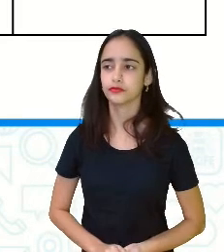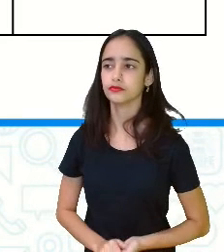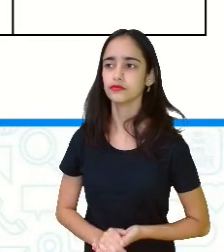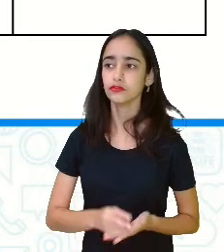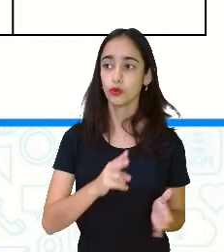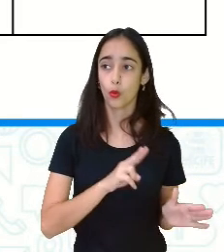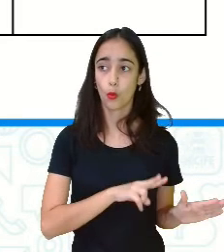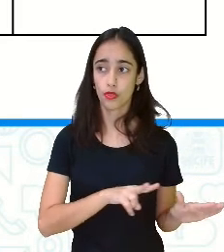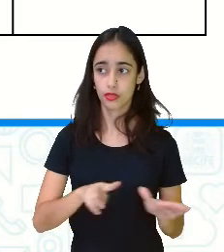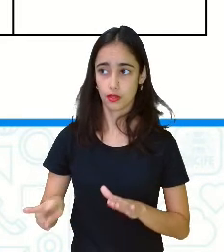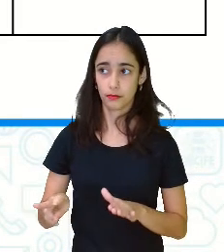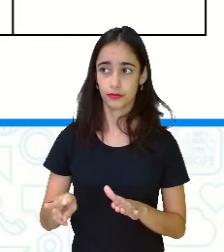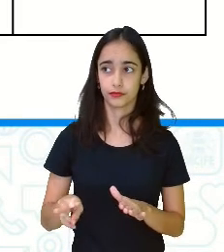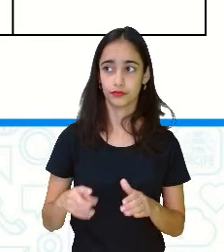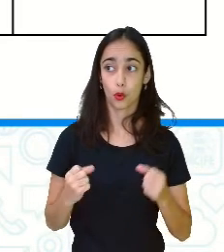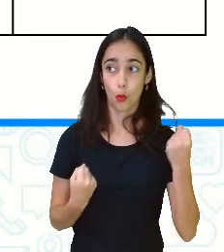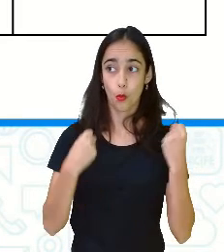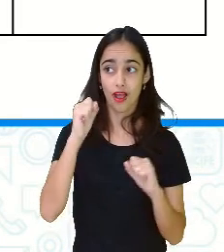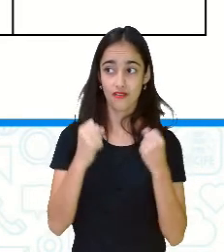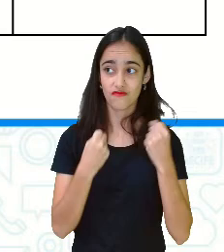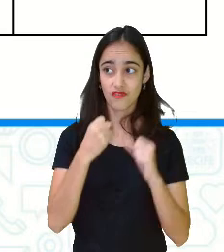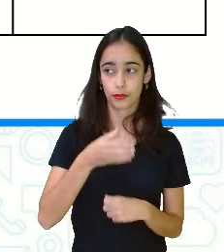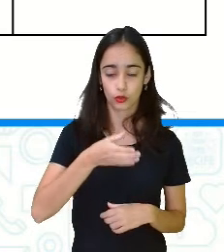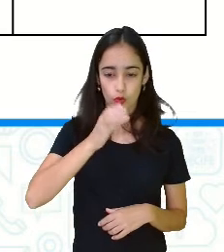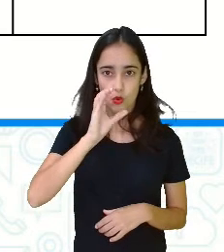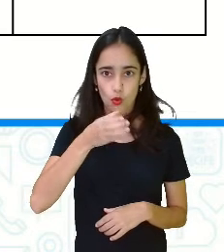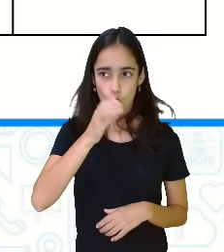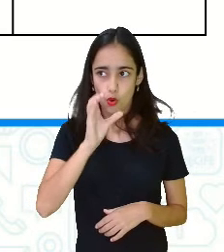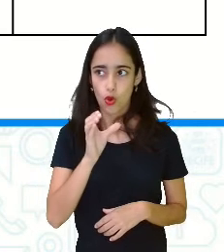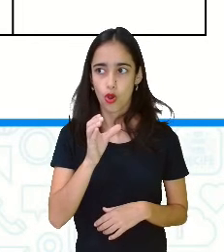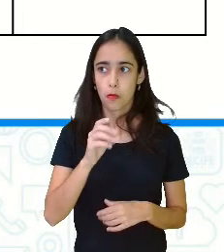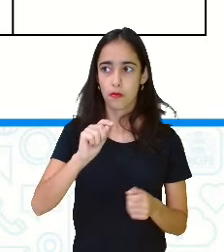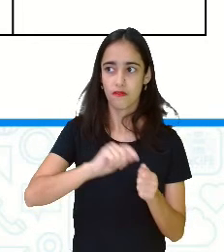descartáveis consegue produzir, presta atenção,